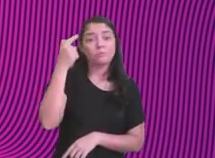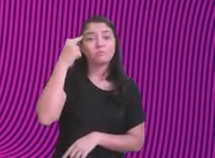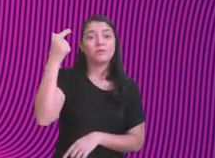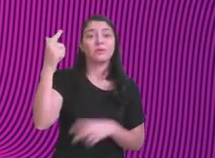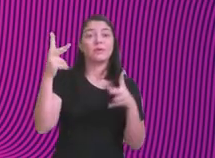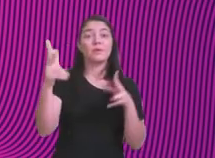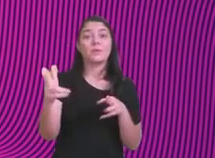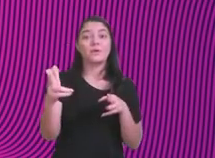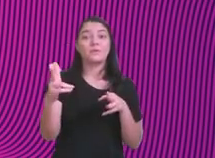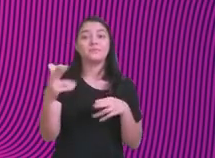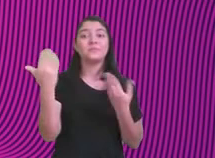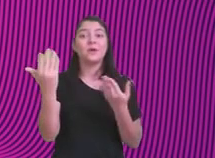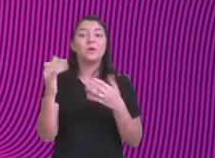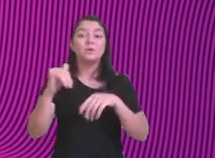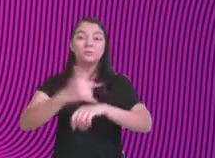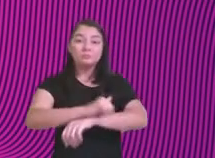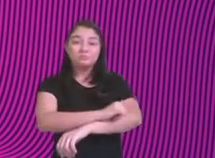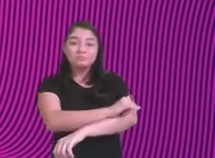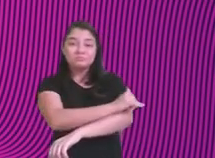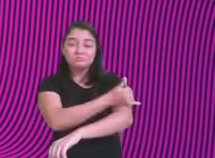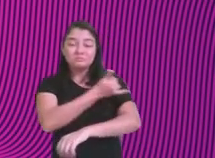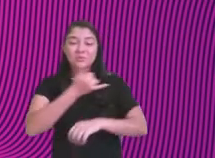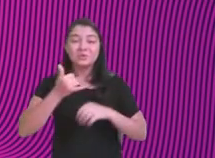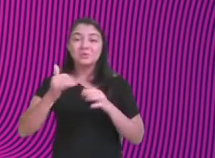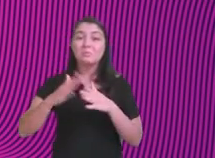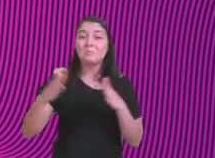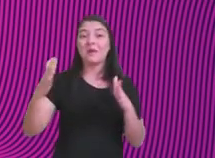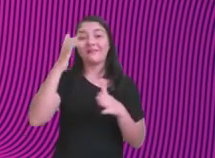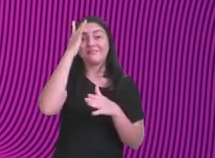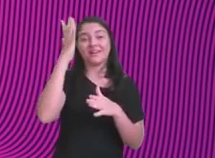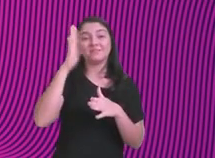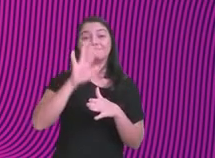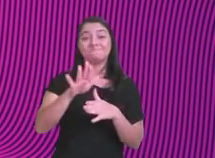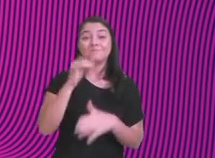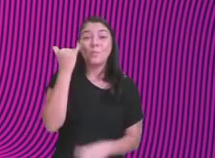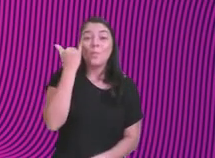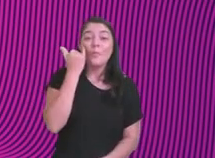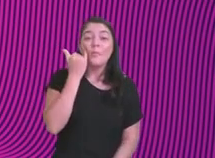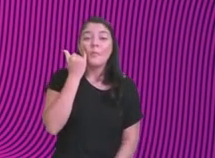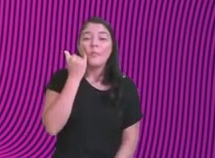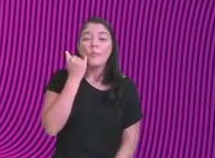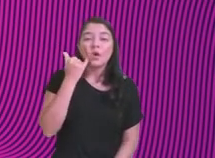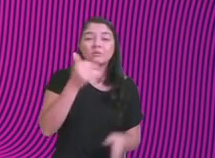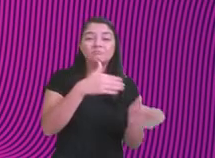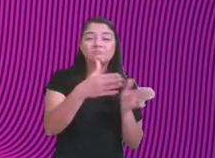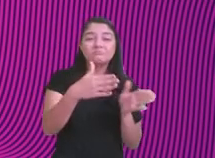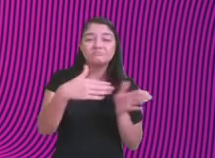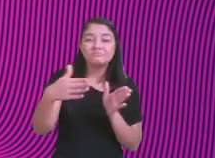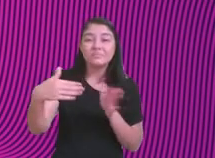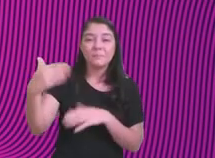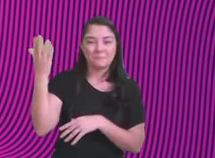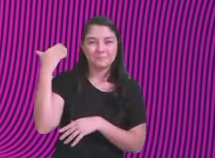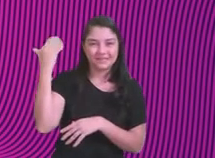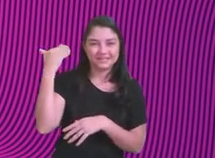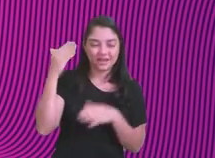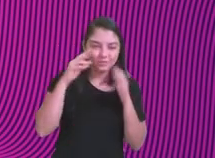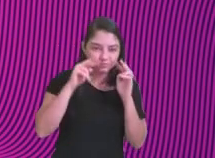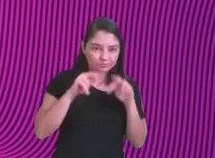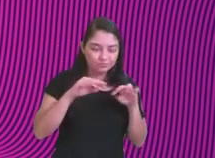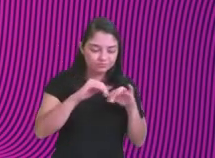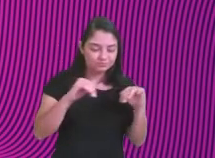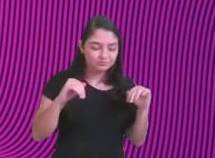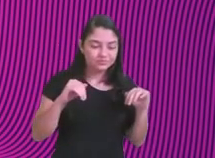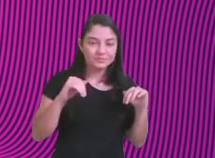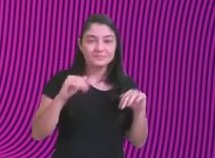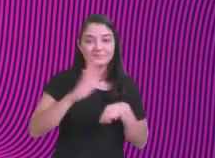que não é tão complicado, mas nos doentes mais magros, que eram os pacientes mais fáceis para serem executados do ponto de vista cirúrgico, a